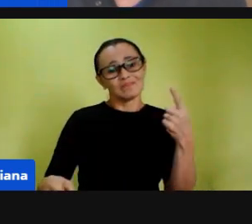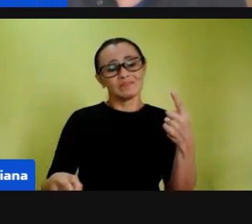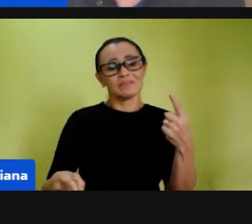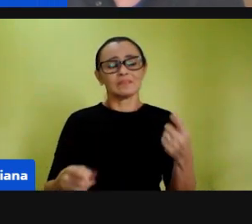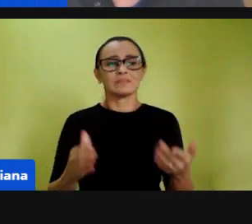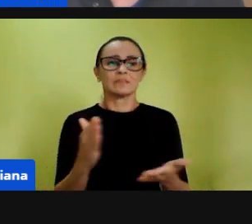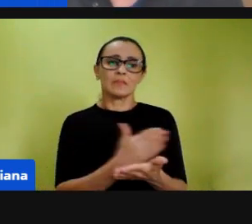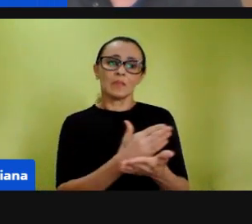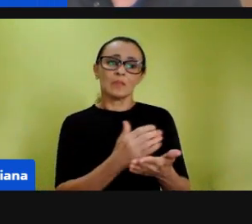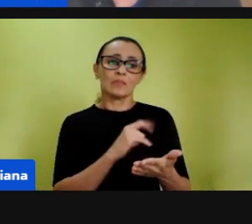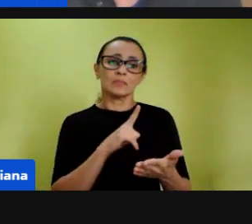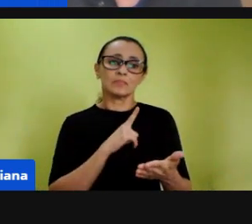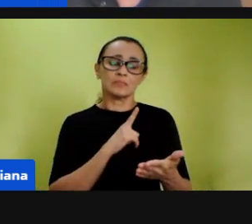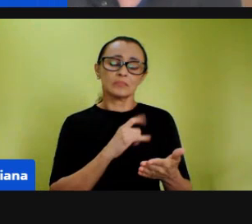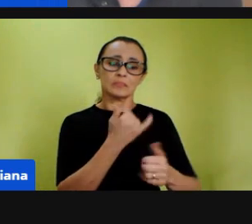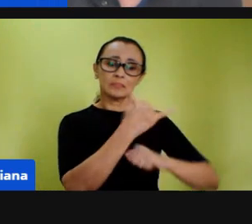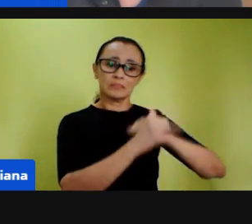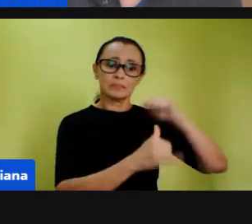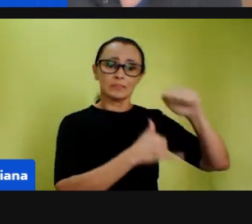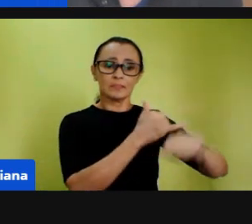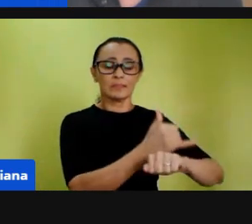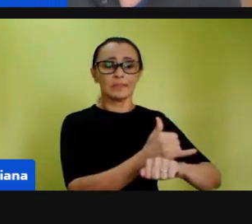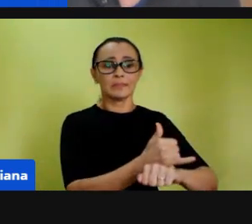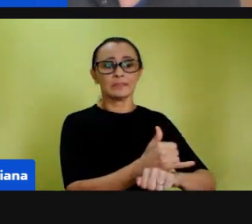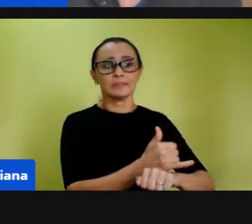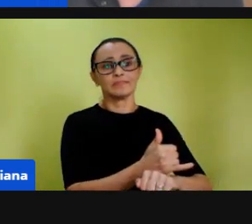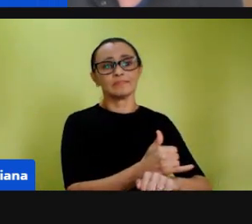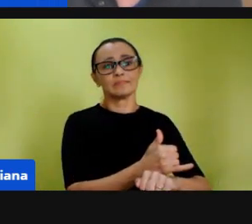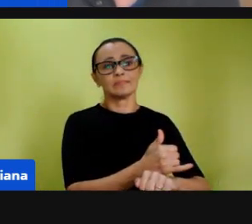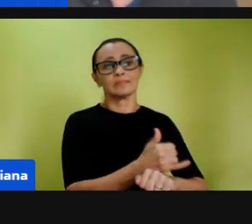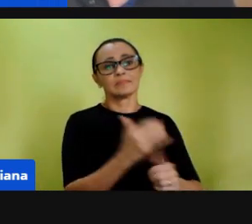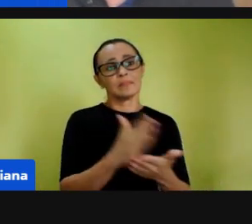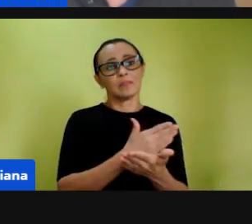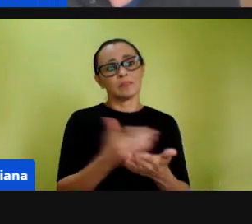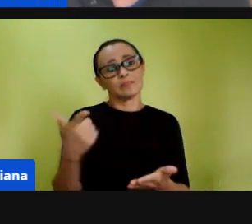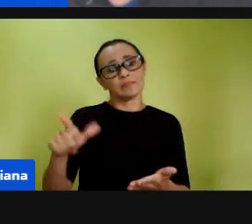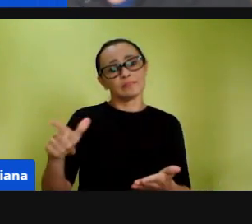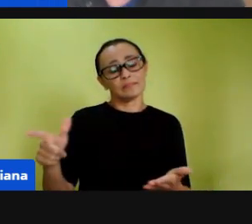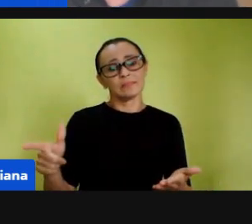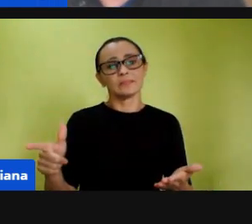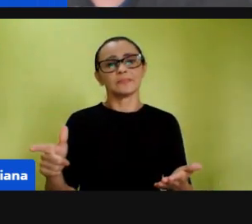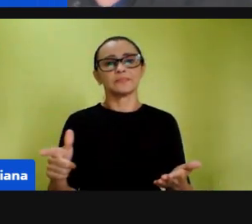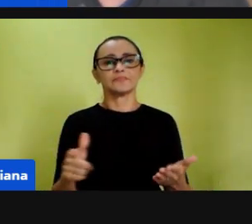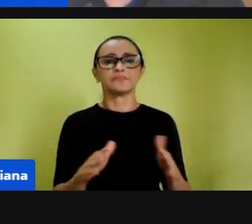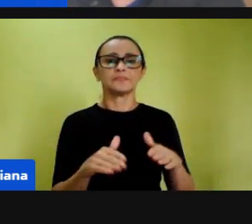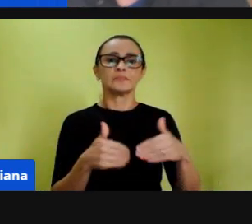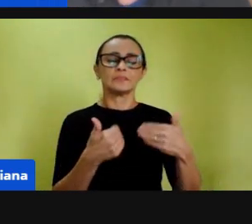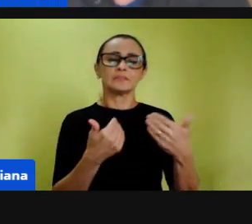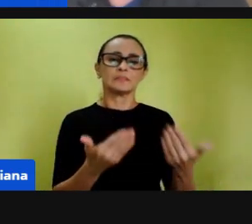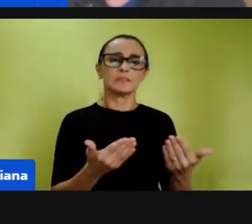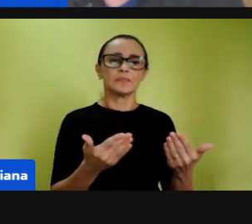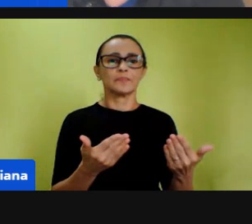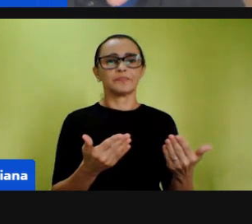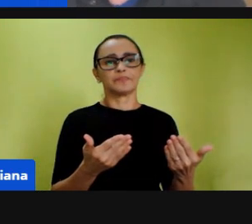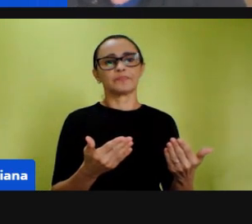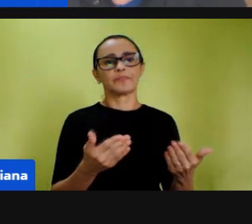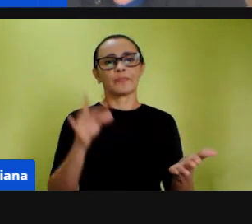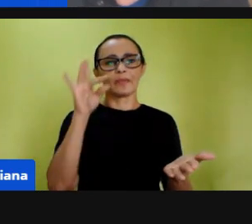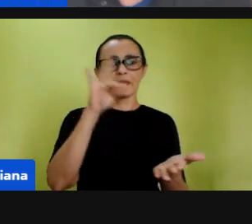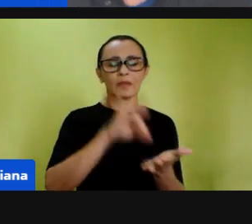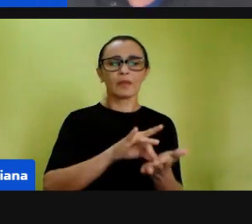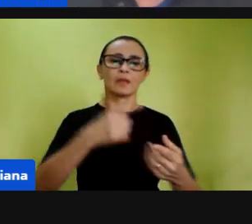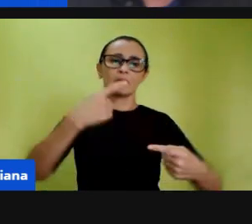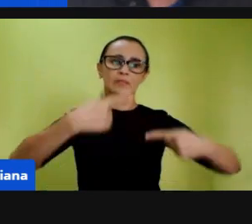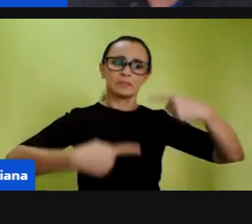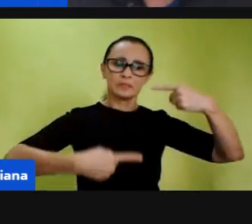alguns inclusive que tentam acompanhar as aulas em um outro momento, né? Então, o grande desafio realmente para